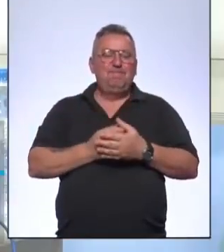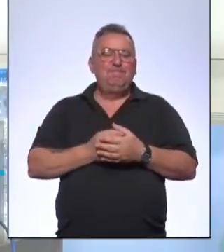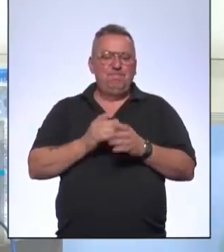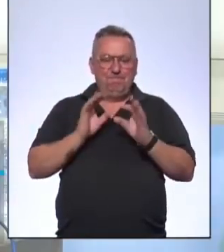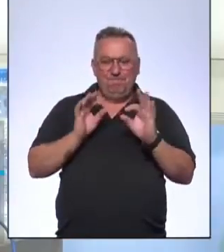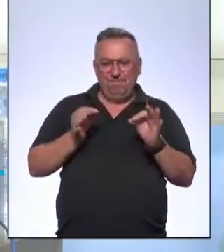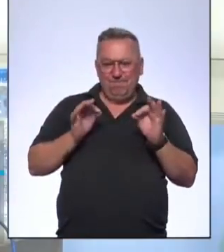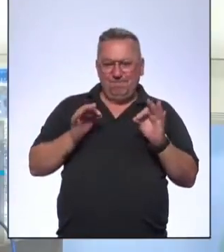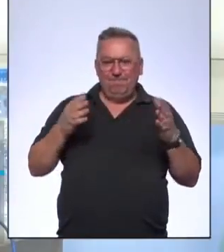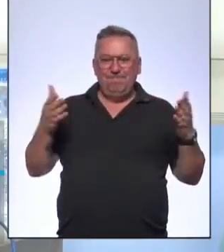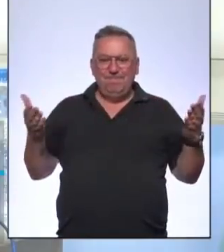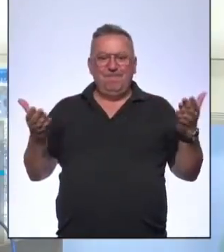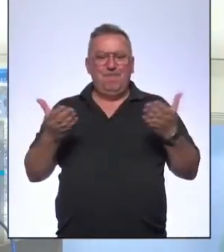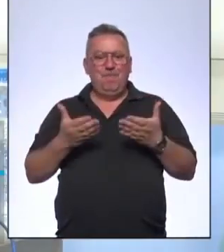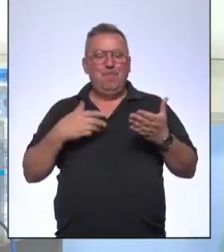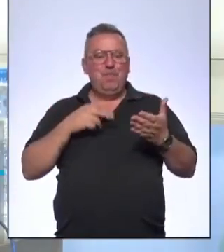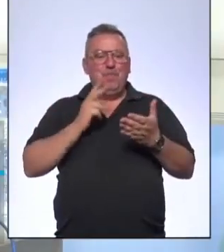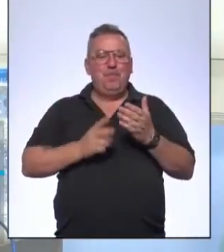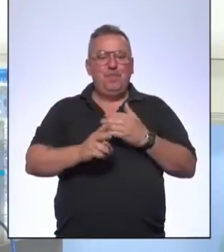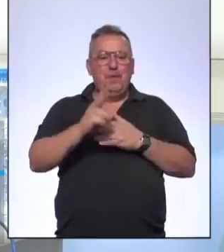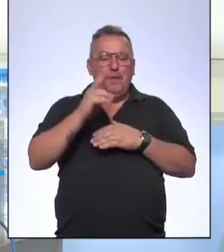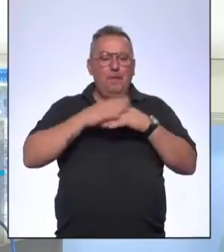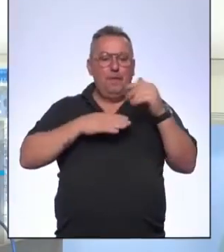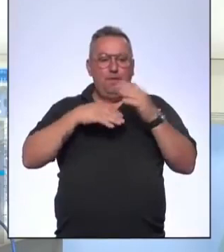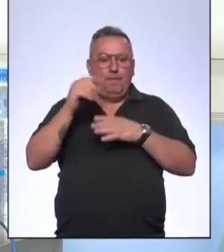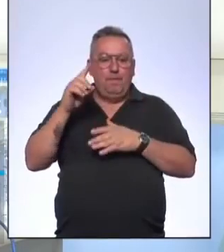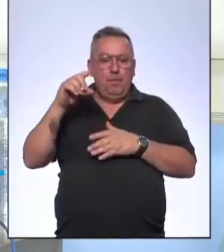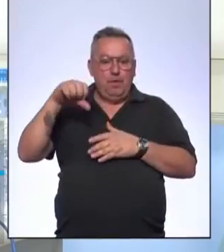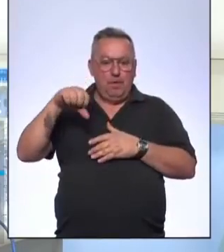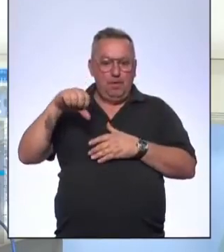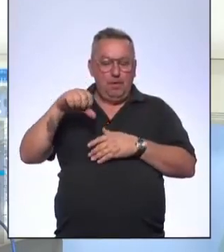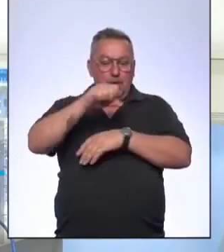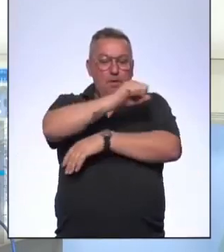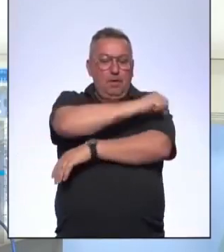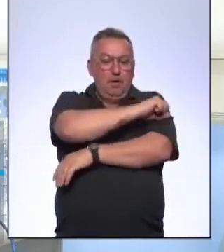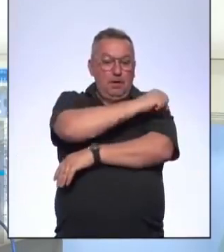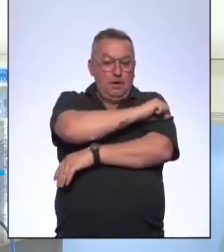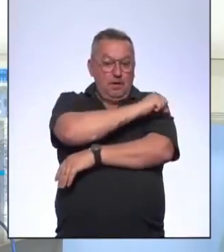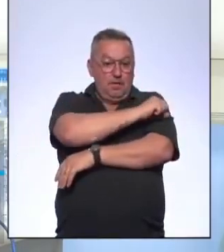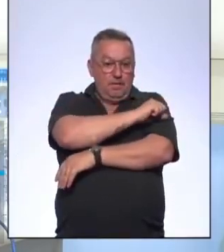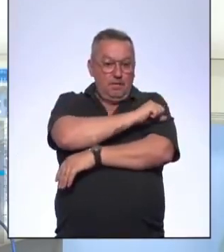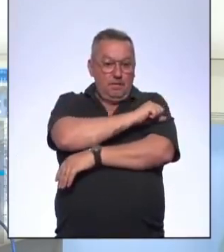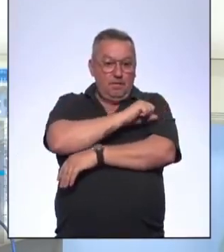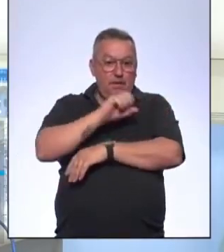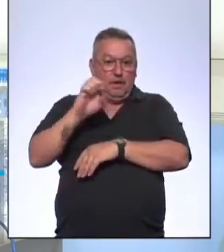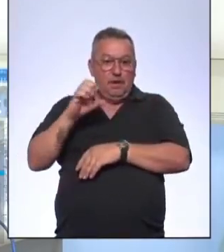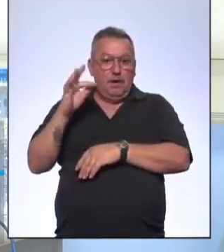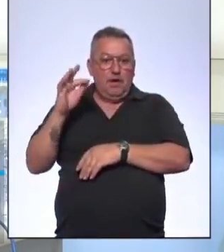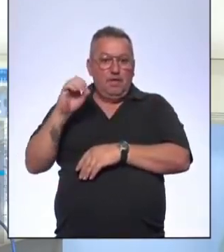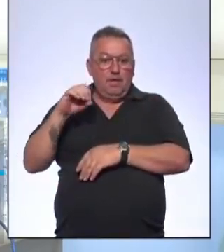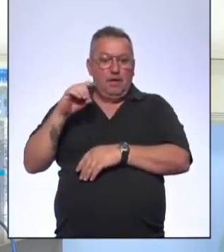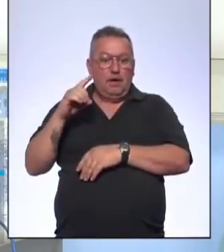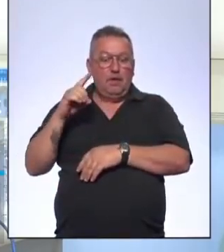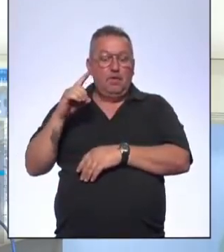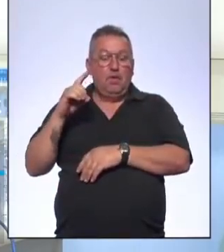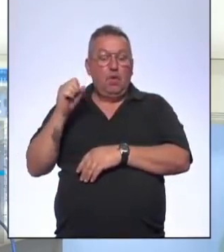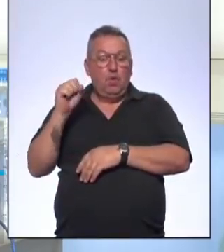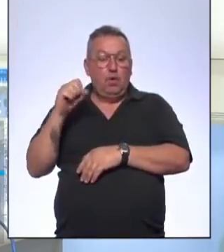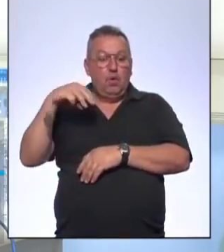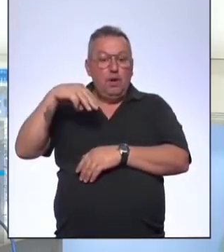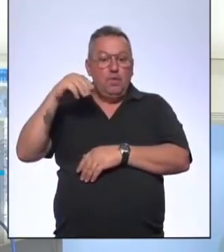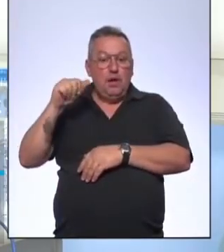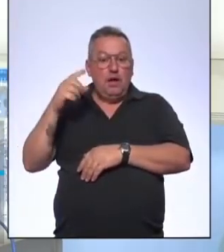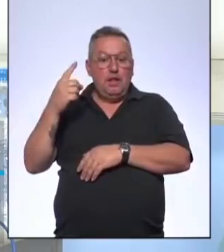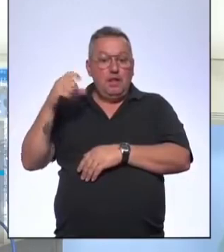Então, hoje, continuando a ideia da habilidade 19 do 8º ano, né? Então, a EF08MA19.